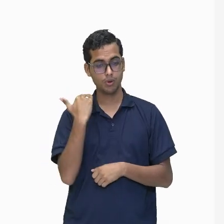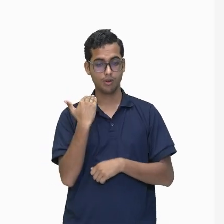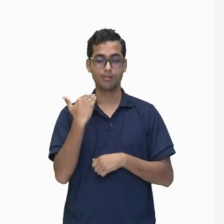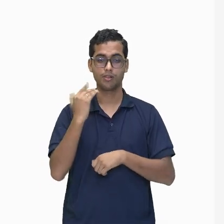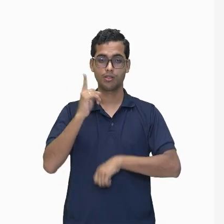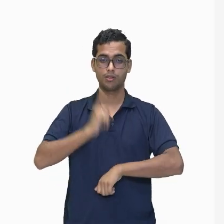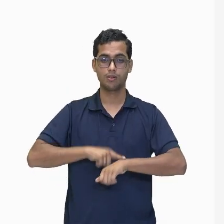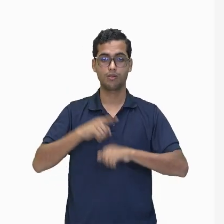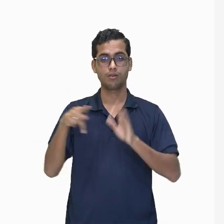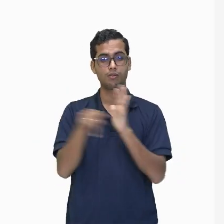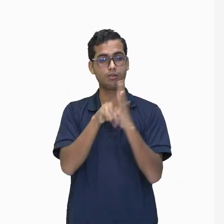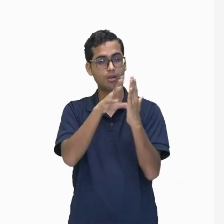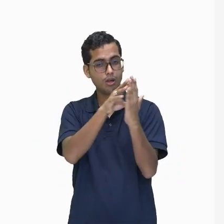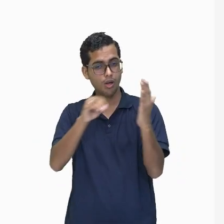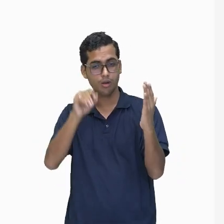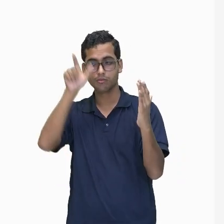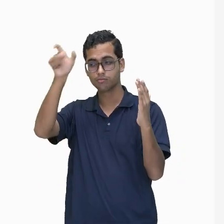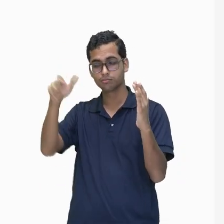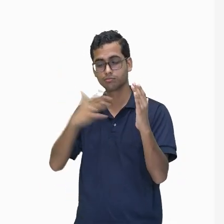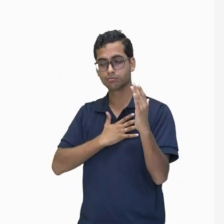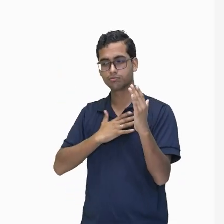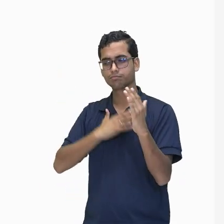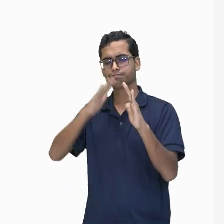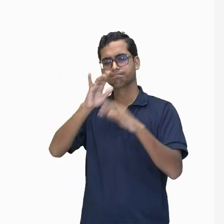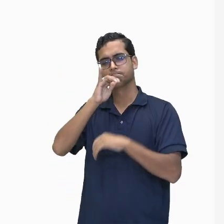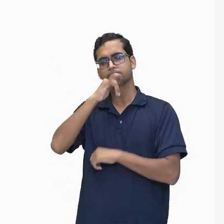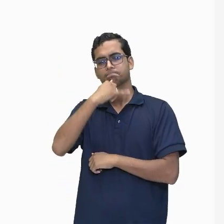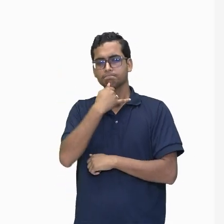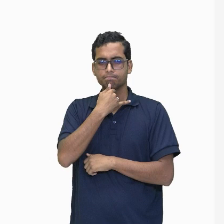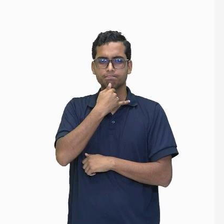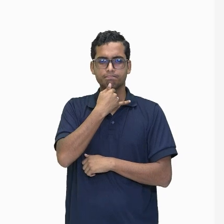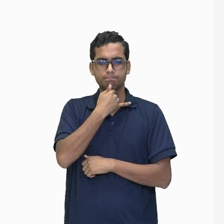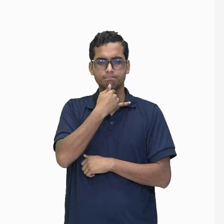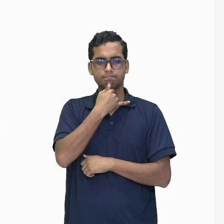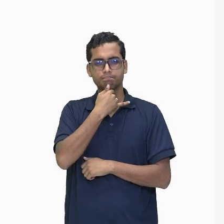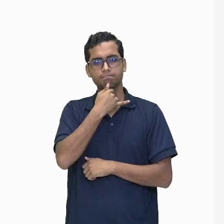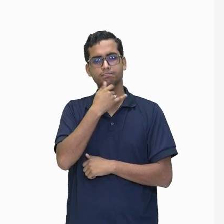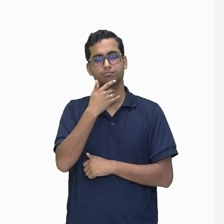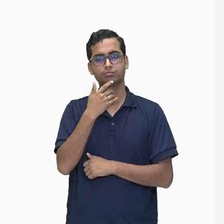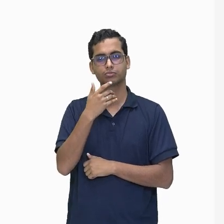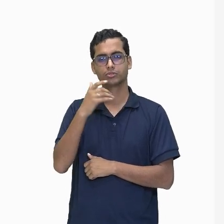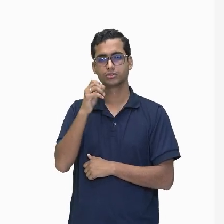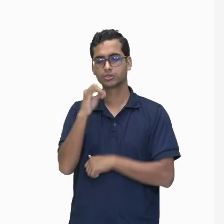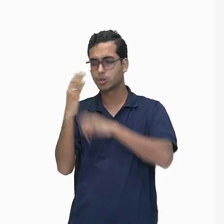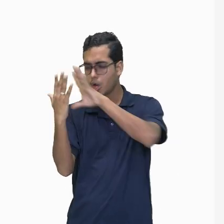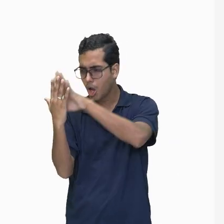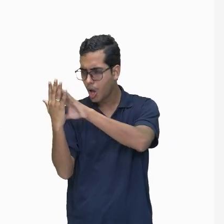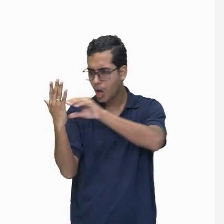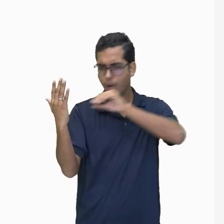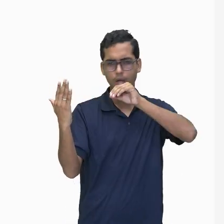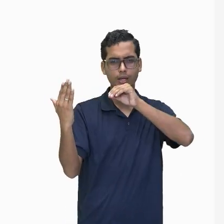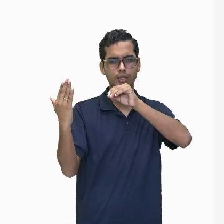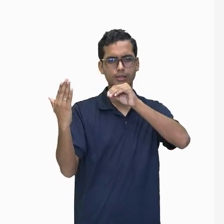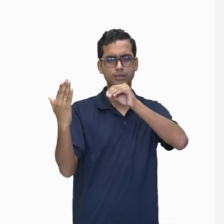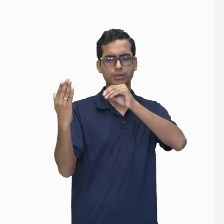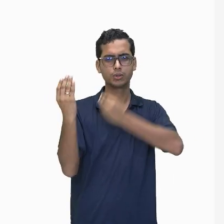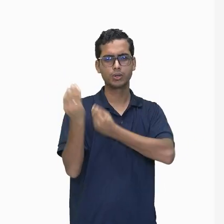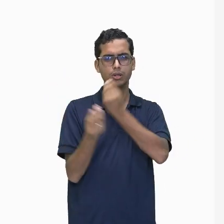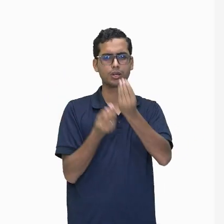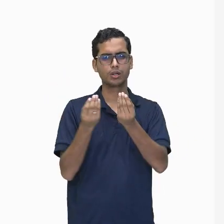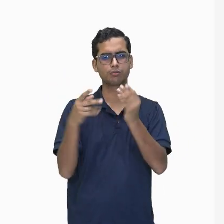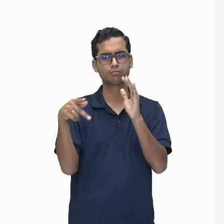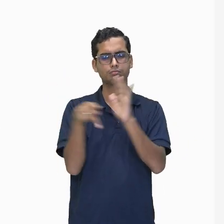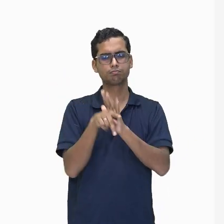Modelo meu tu és, mas, ó tristeza, se te imito nos transes da